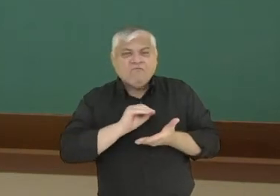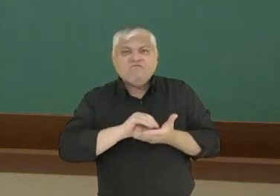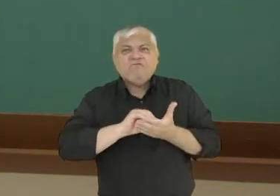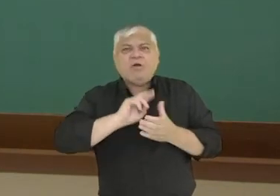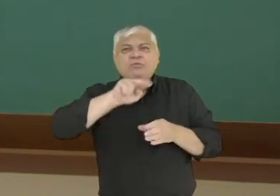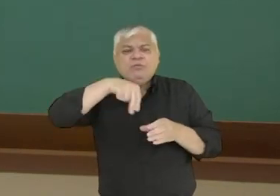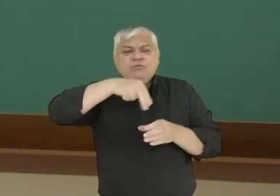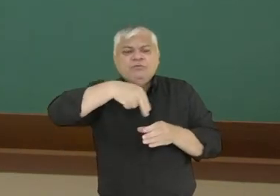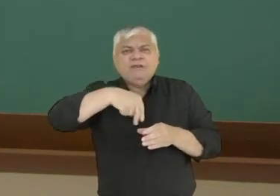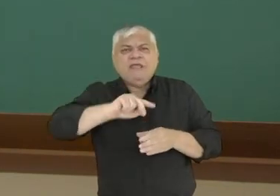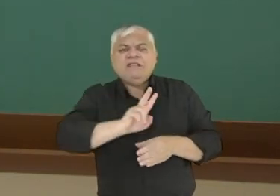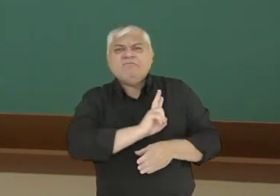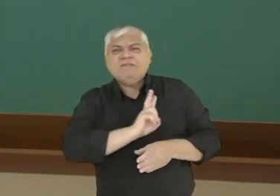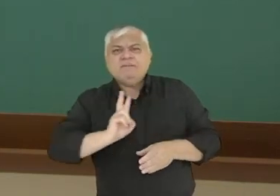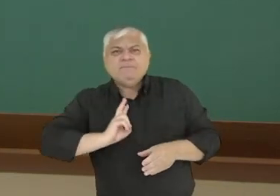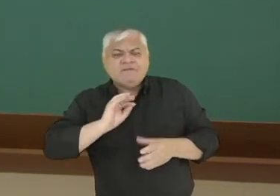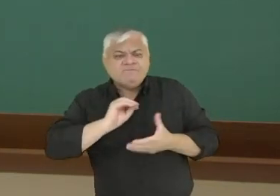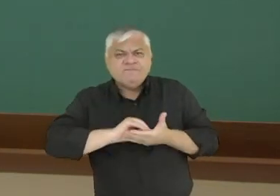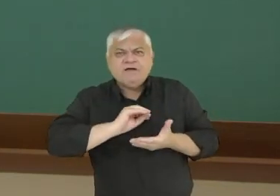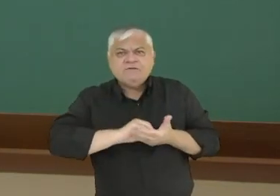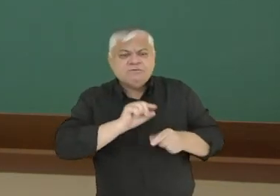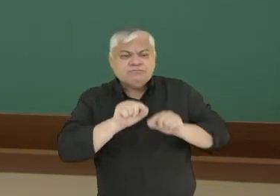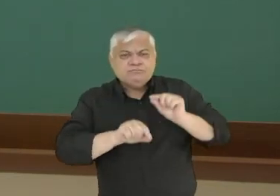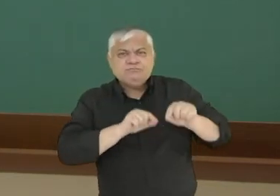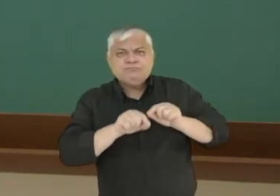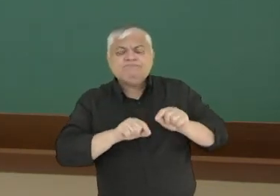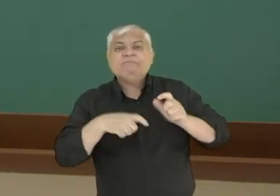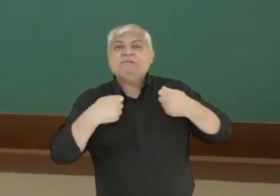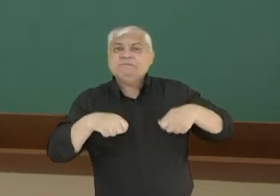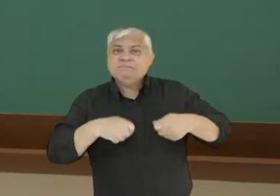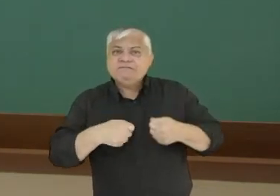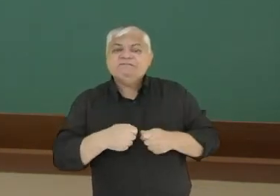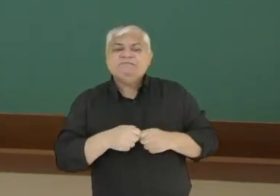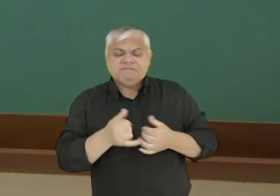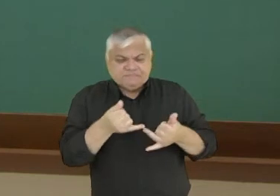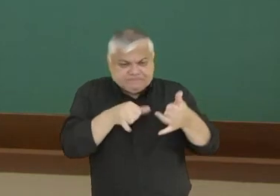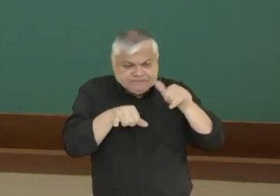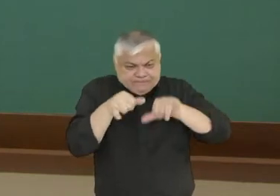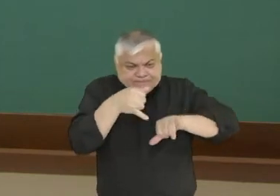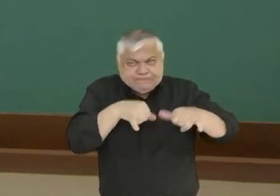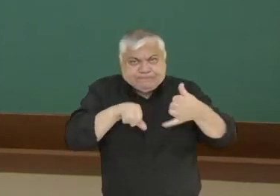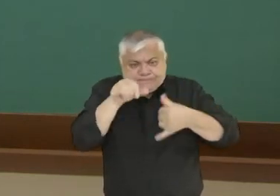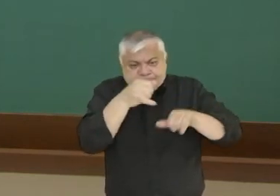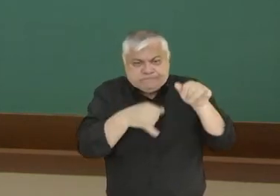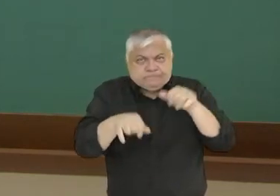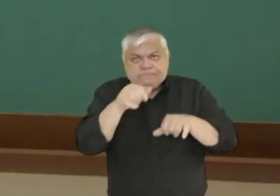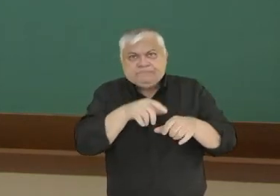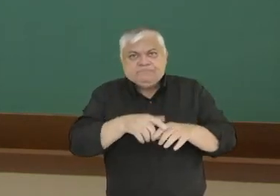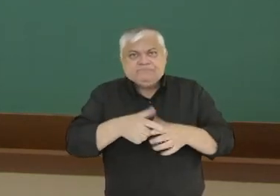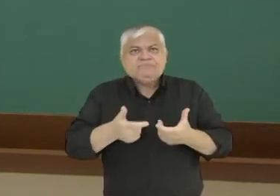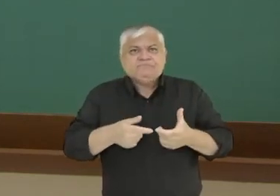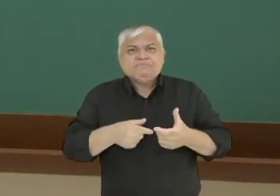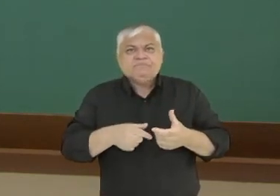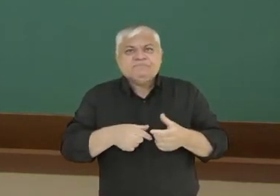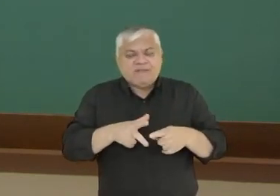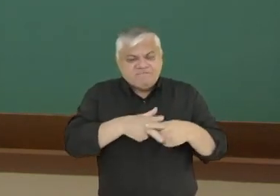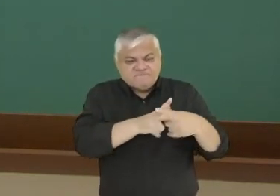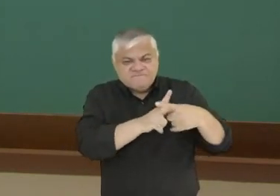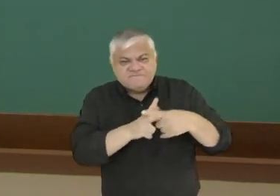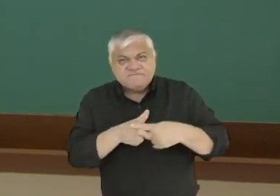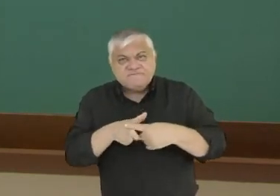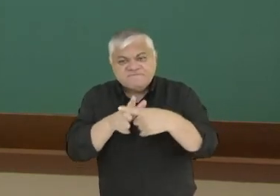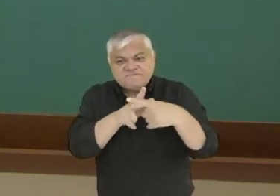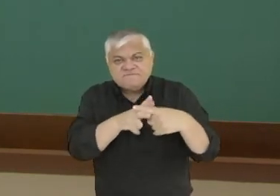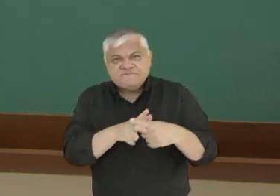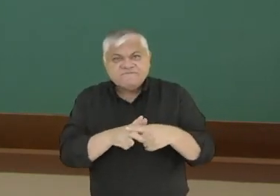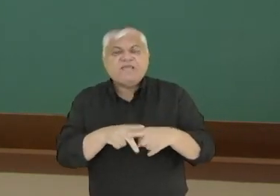naturalmente naquele solo existe então uma forma artificial vamos dizer assim de você corrigir aquilo que está faltando